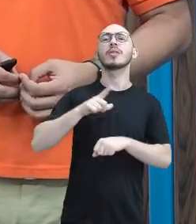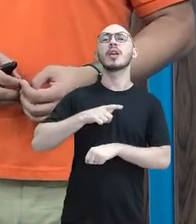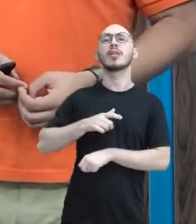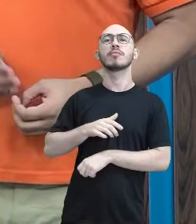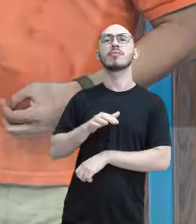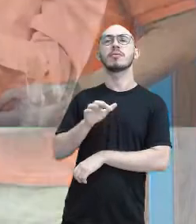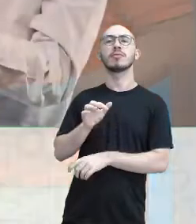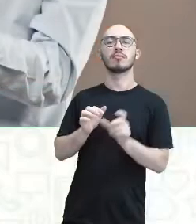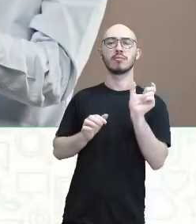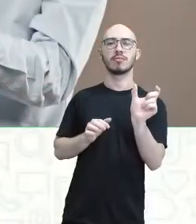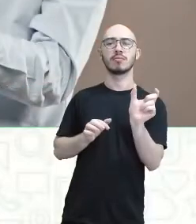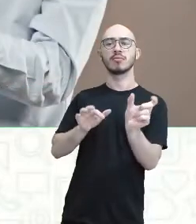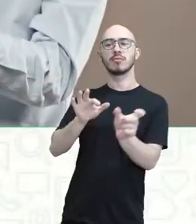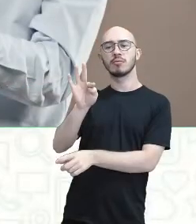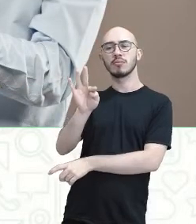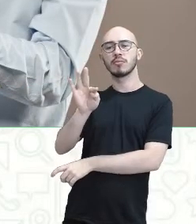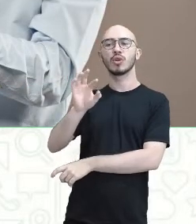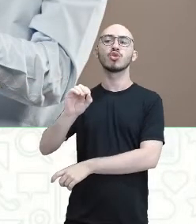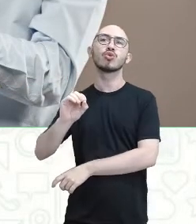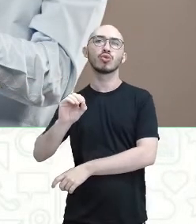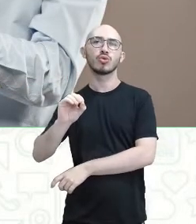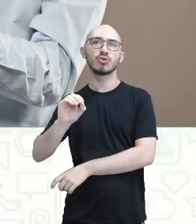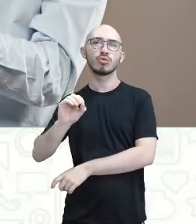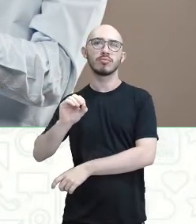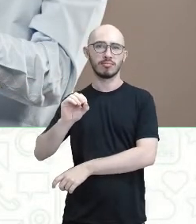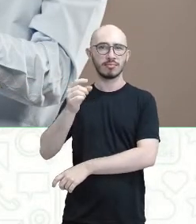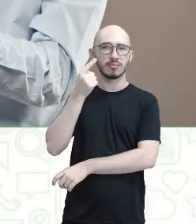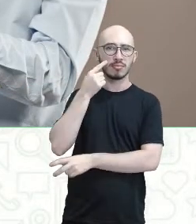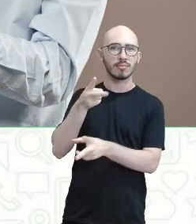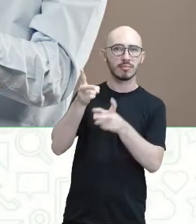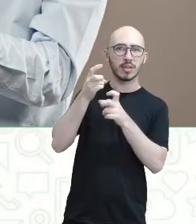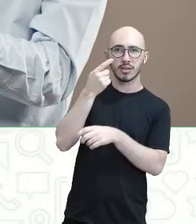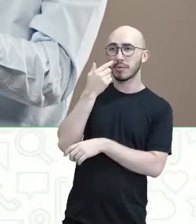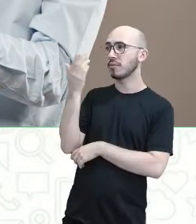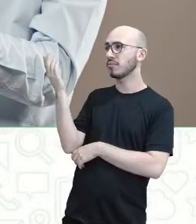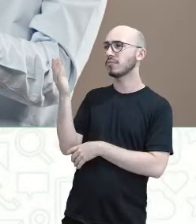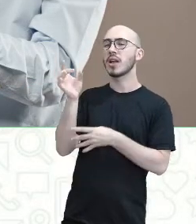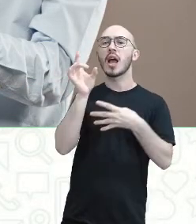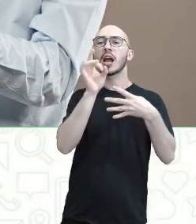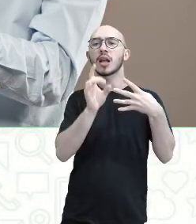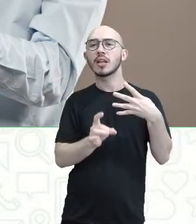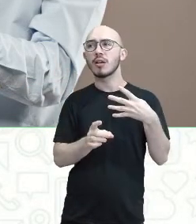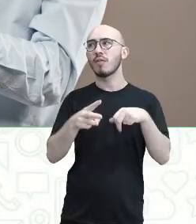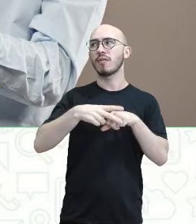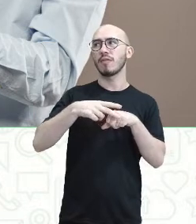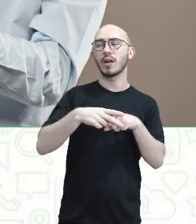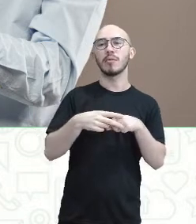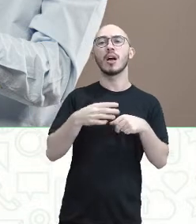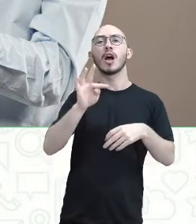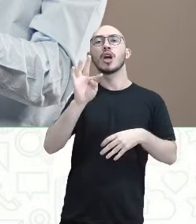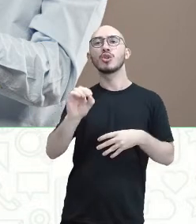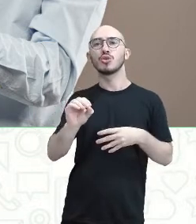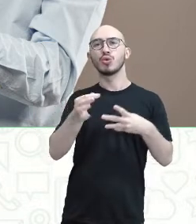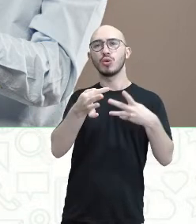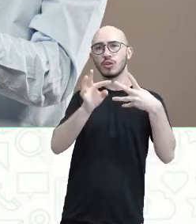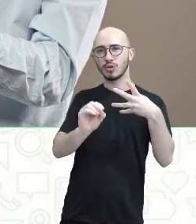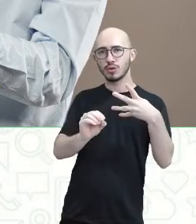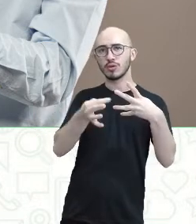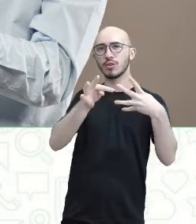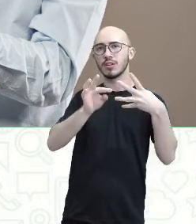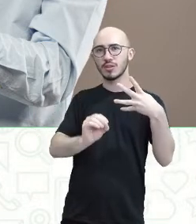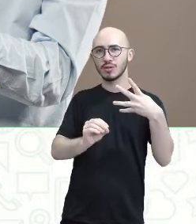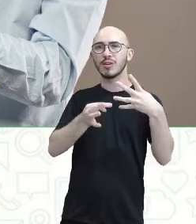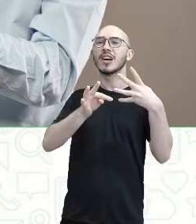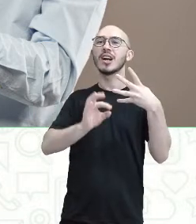frente, tá? To open, to close, to step, to keep, to read, to handle. Esse to na frente